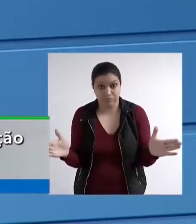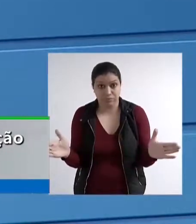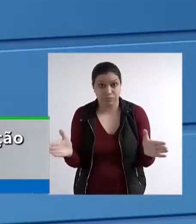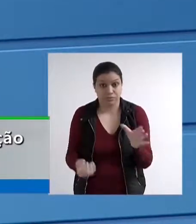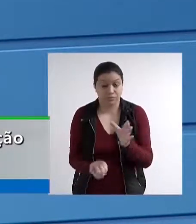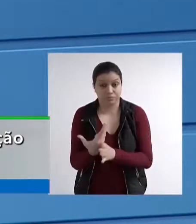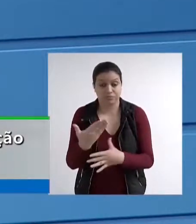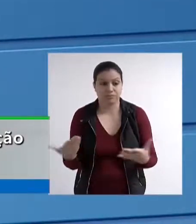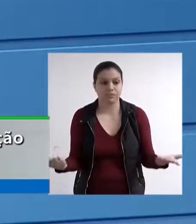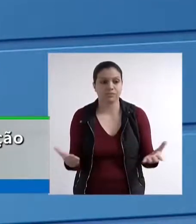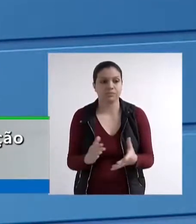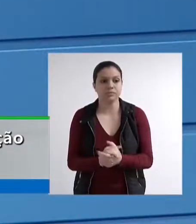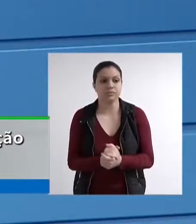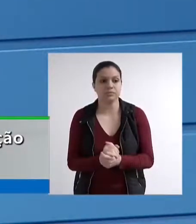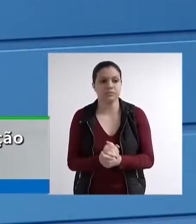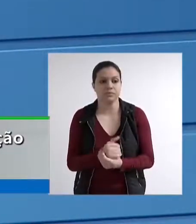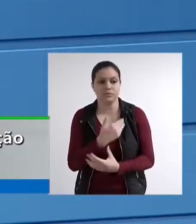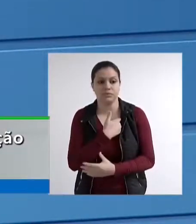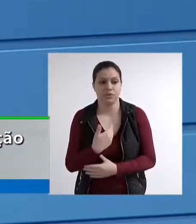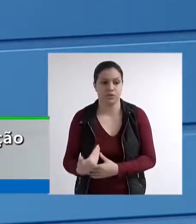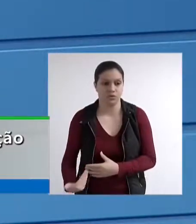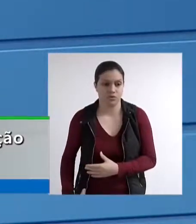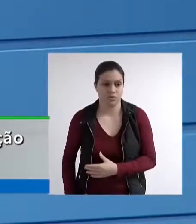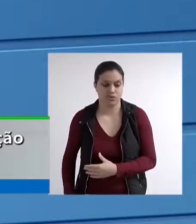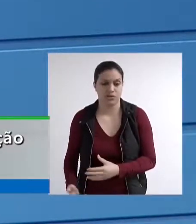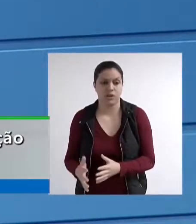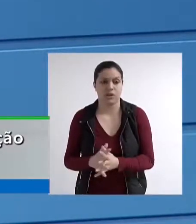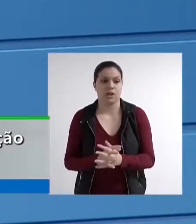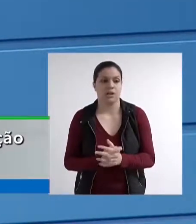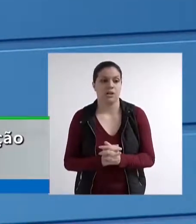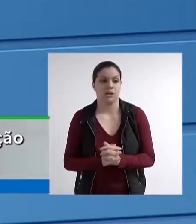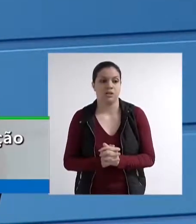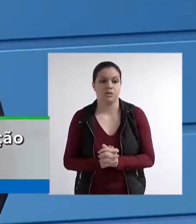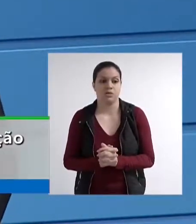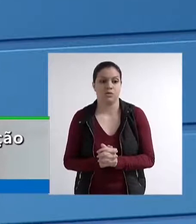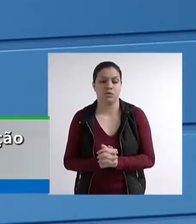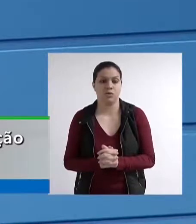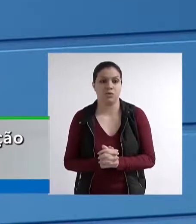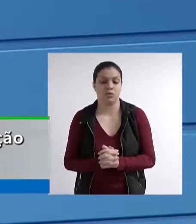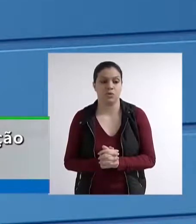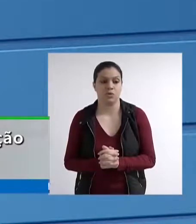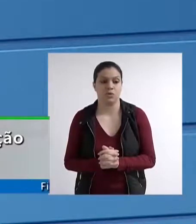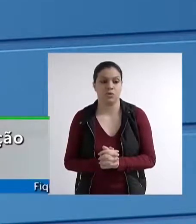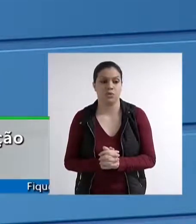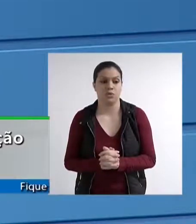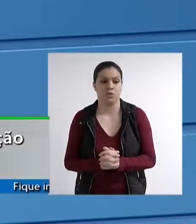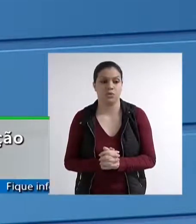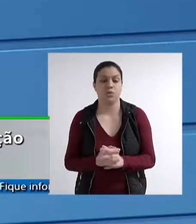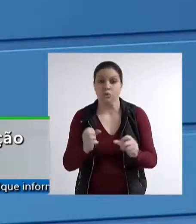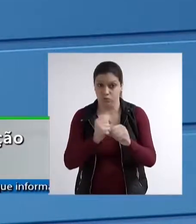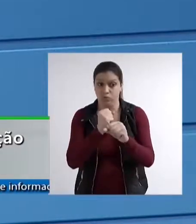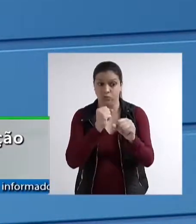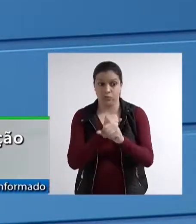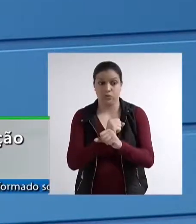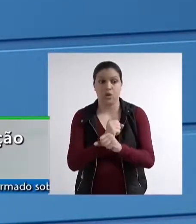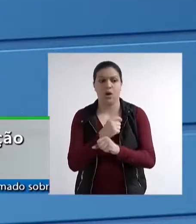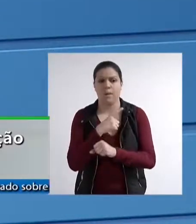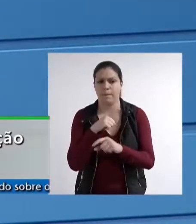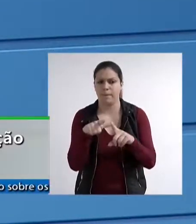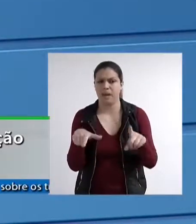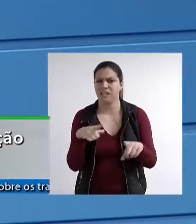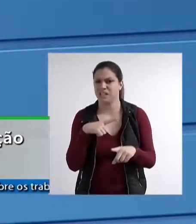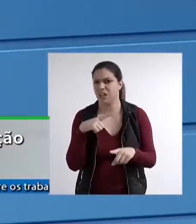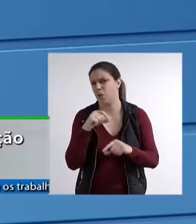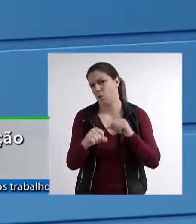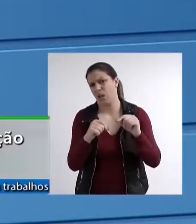vai lá, faz a inauguração, cumpre com aquilo que foi pactuado, e aí nós temos casos, não é de 2 meses, como